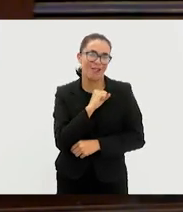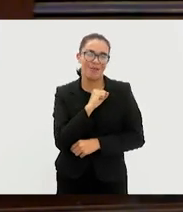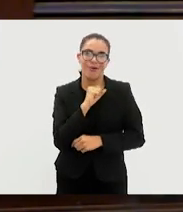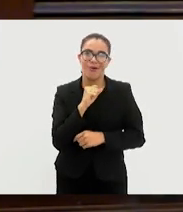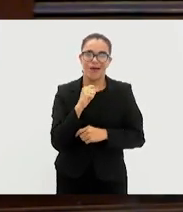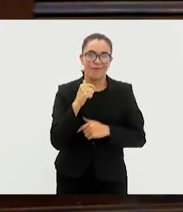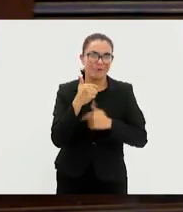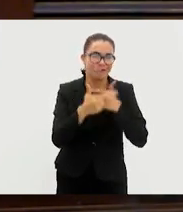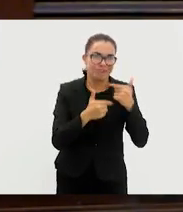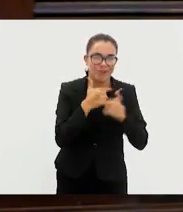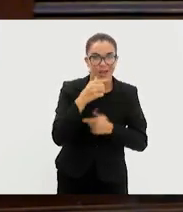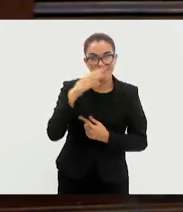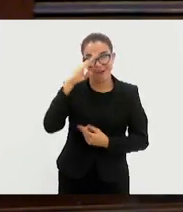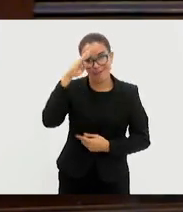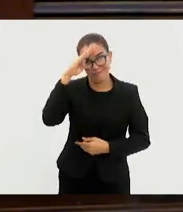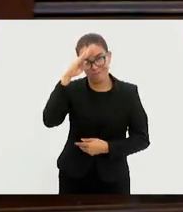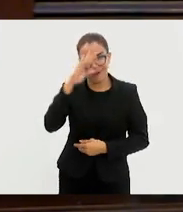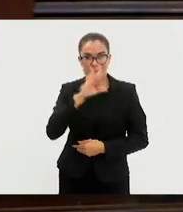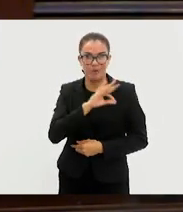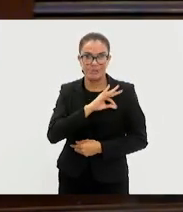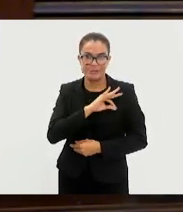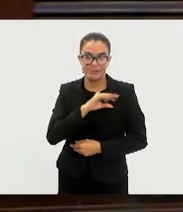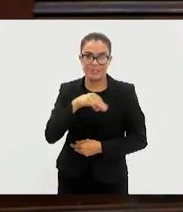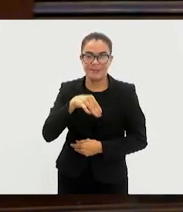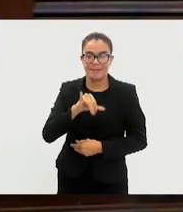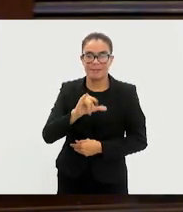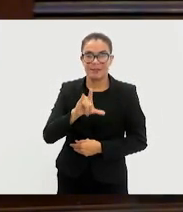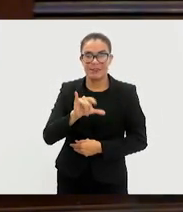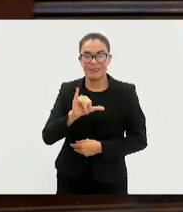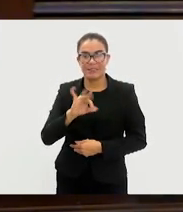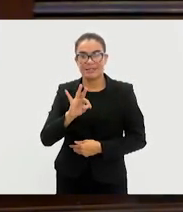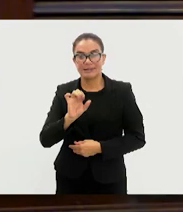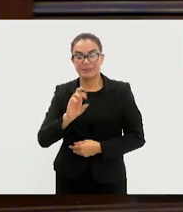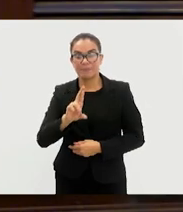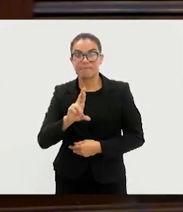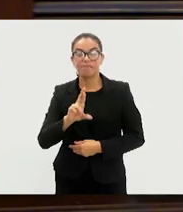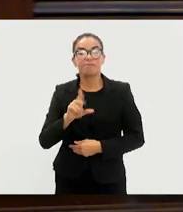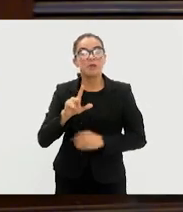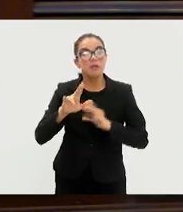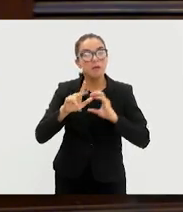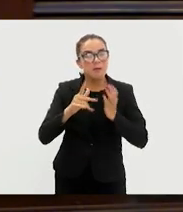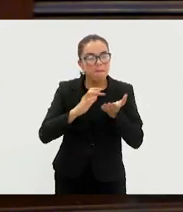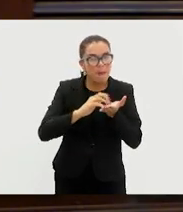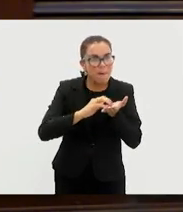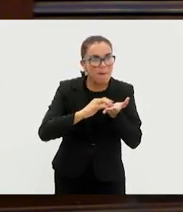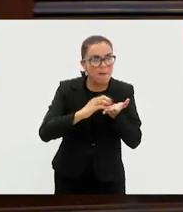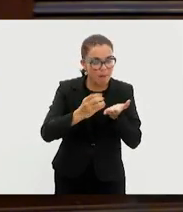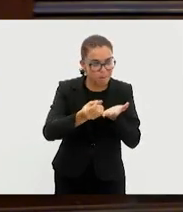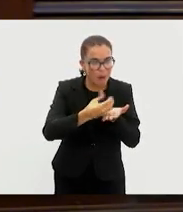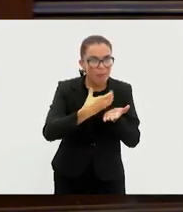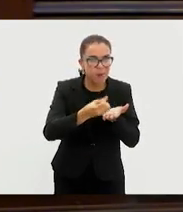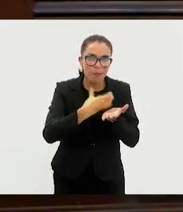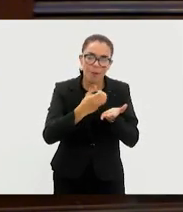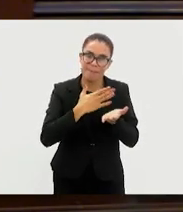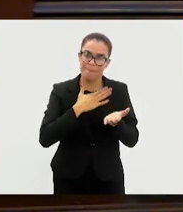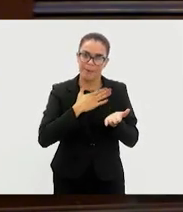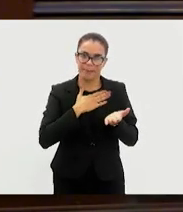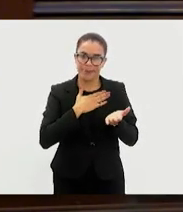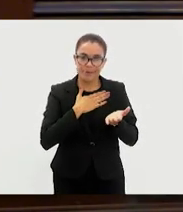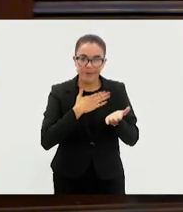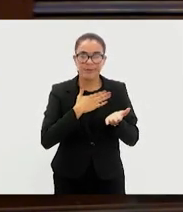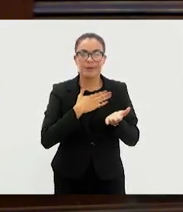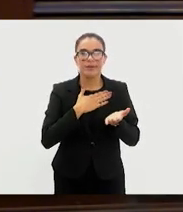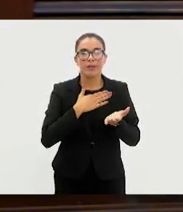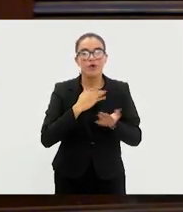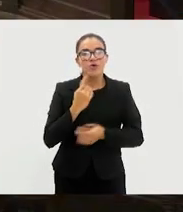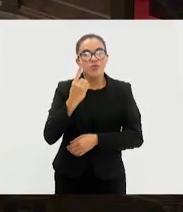E eu acabei recebendo, presidente, uma mensagem de um